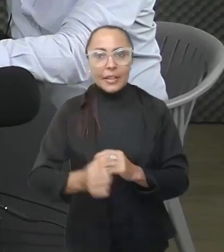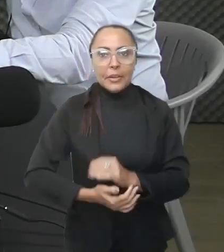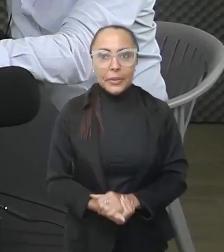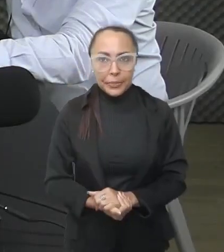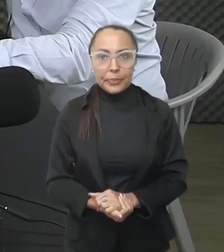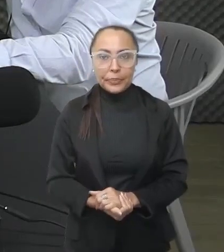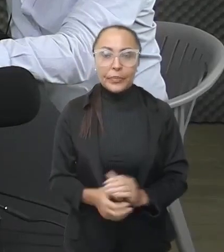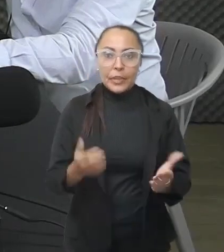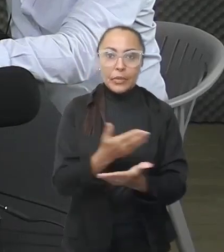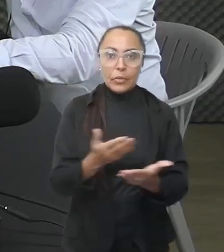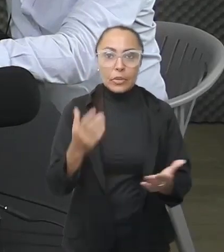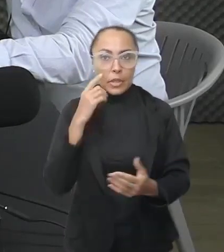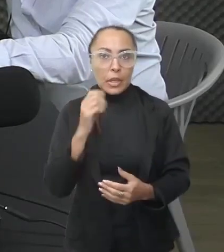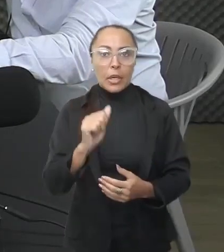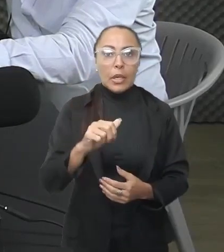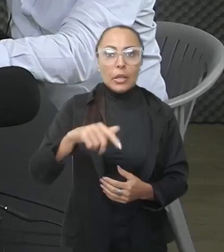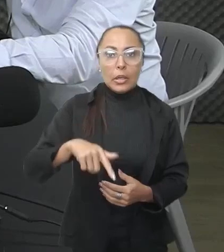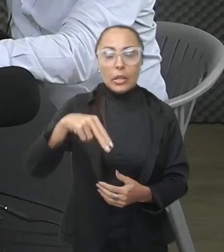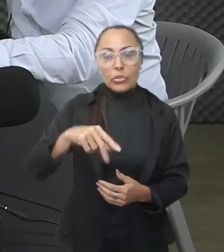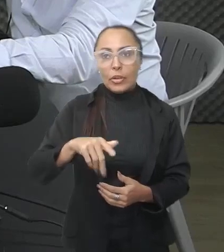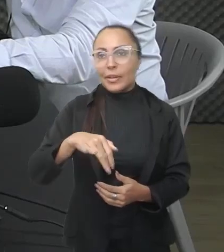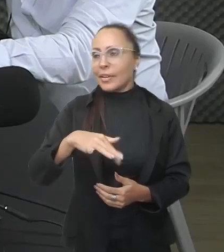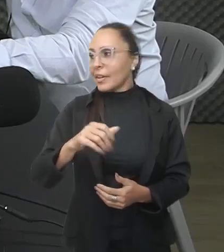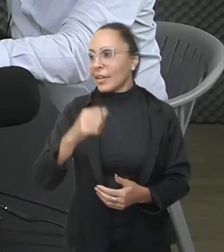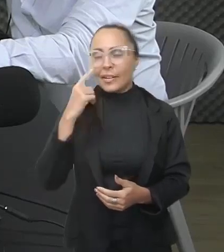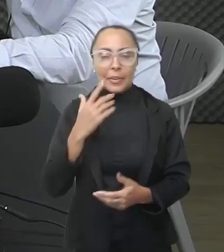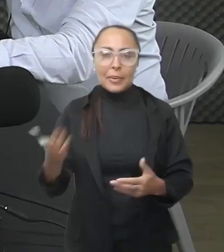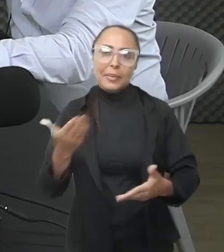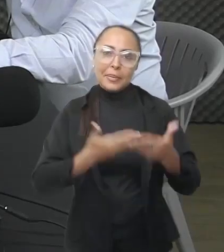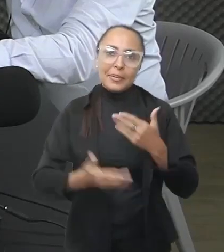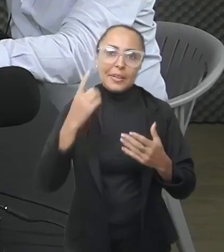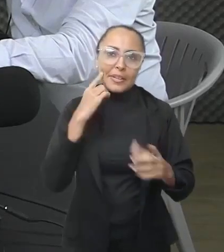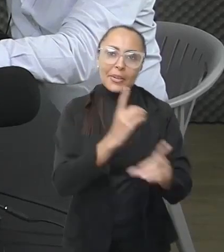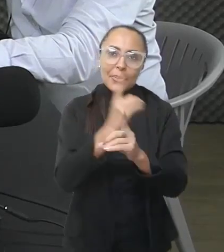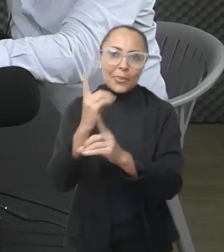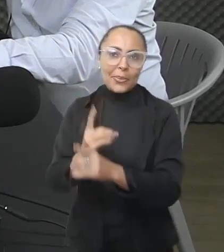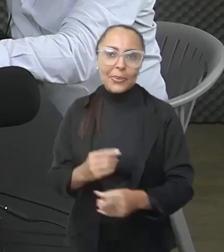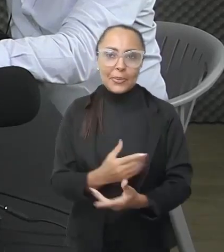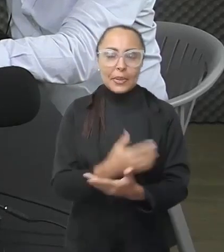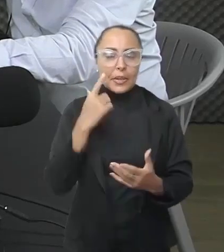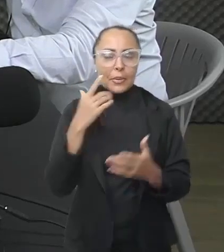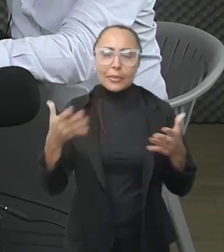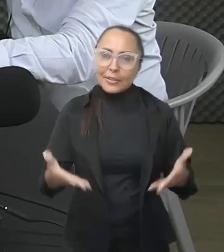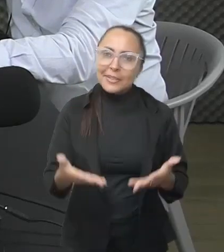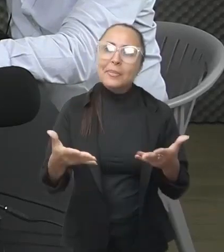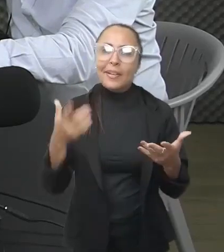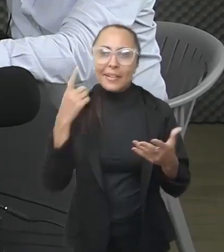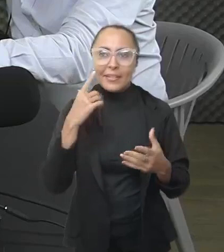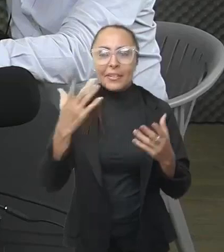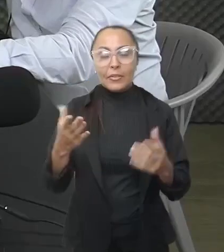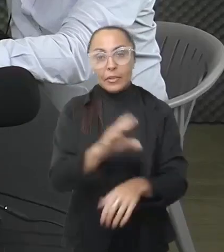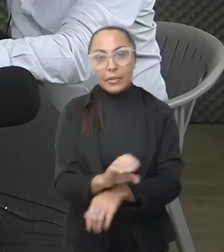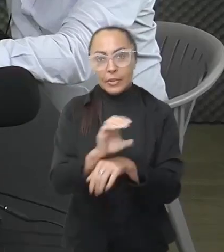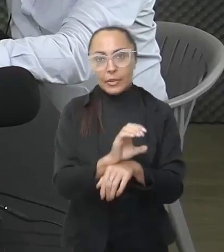a você, a Angélica, por promover esse reencontro de uma pessoa tão querida, né, e tão estimada, que fez muito pelo nosso estado.